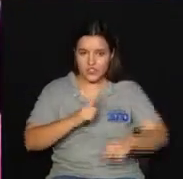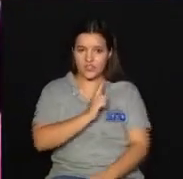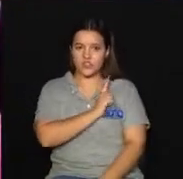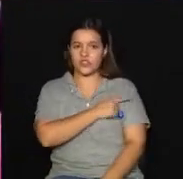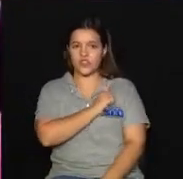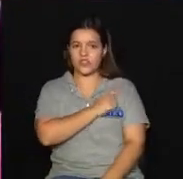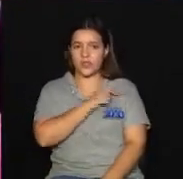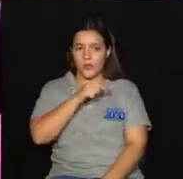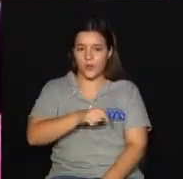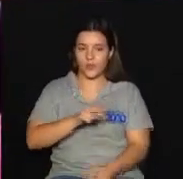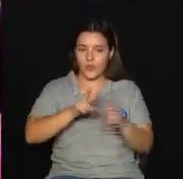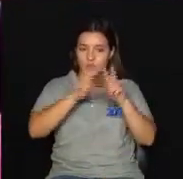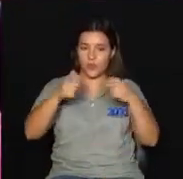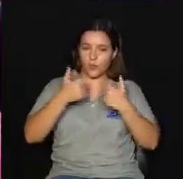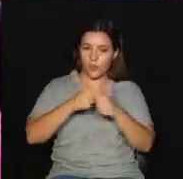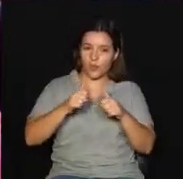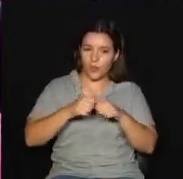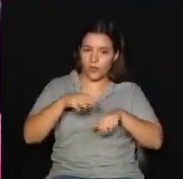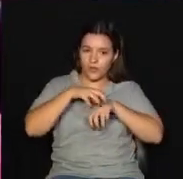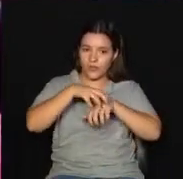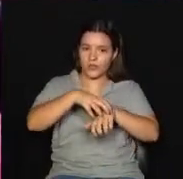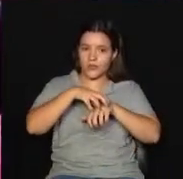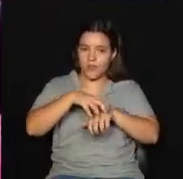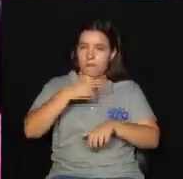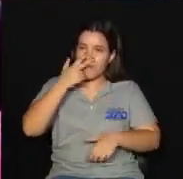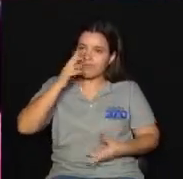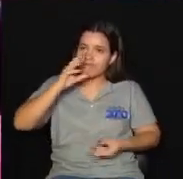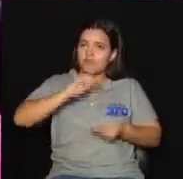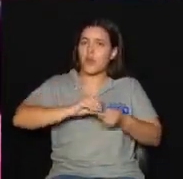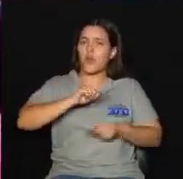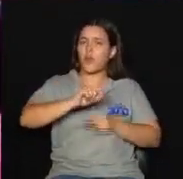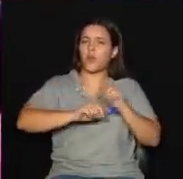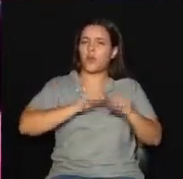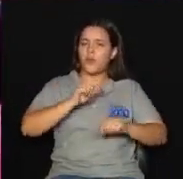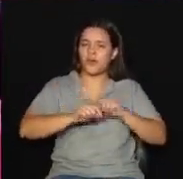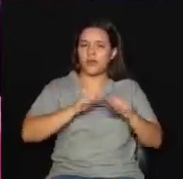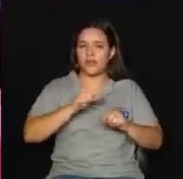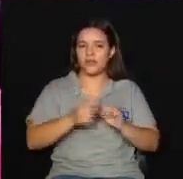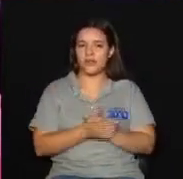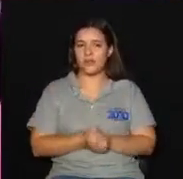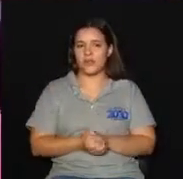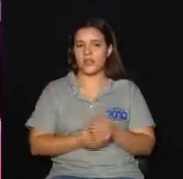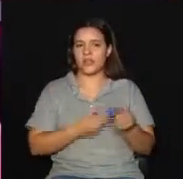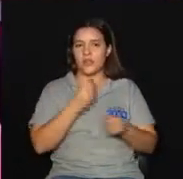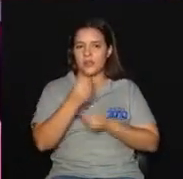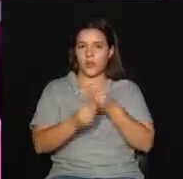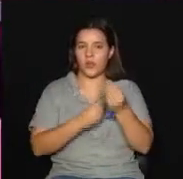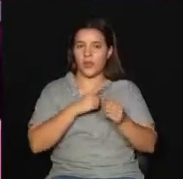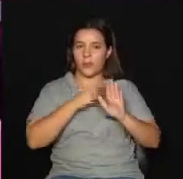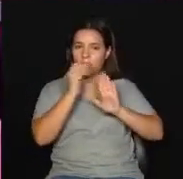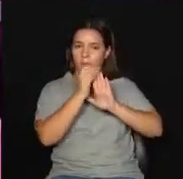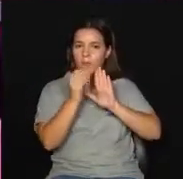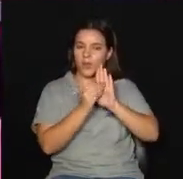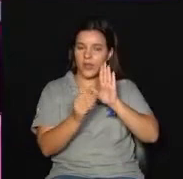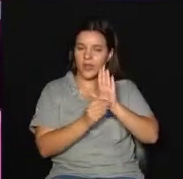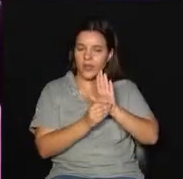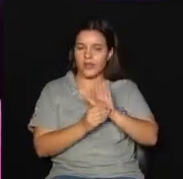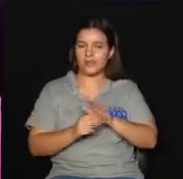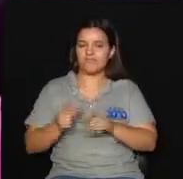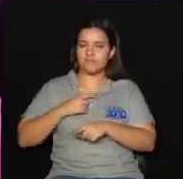sobre o transporte público, ela se resume como se fosse uma agência de